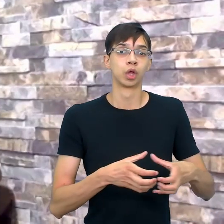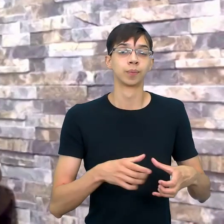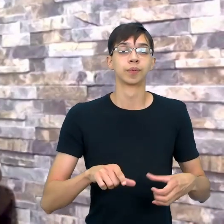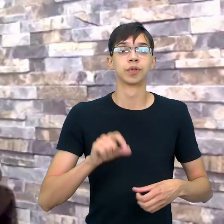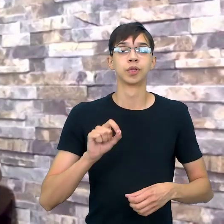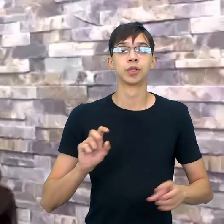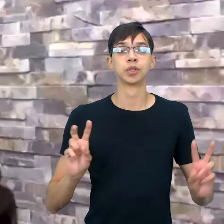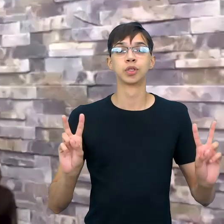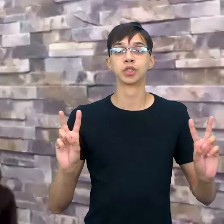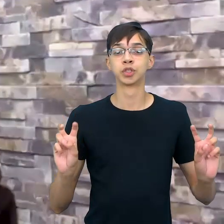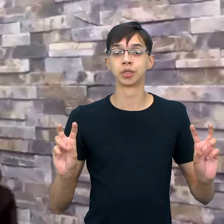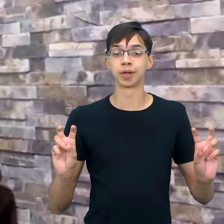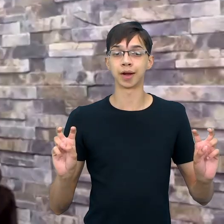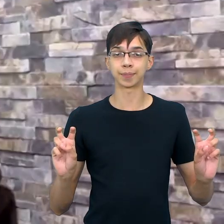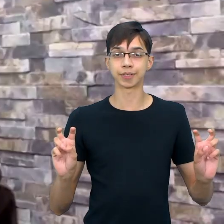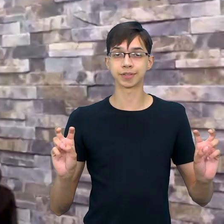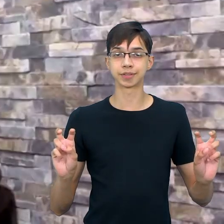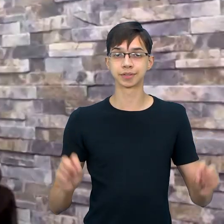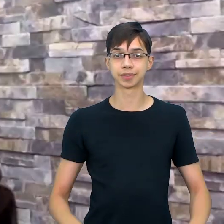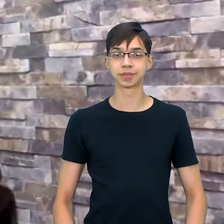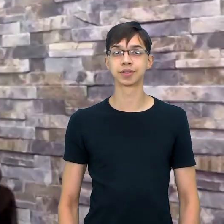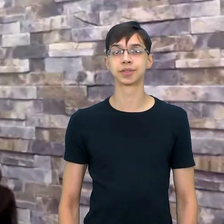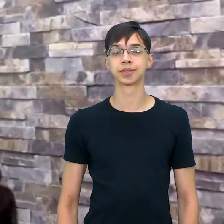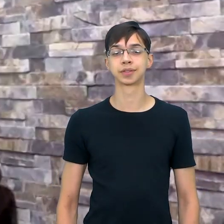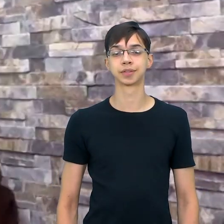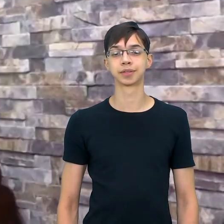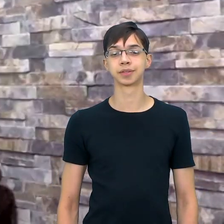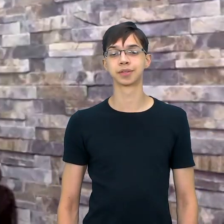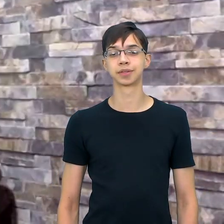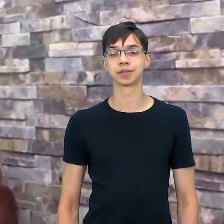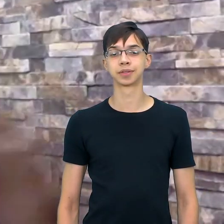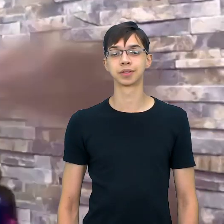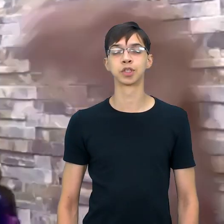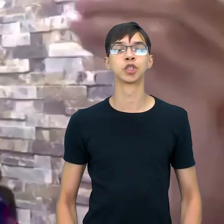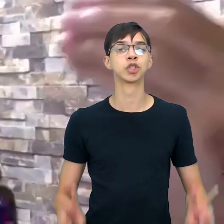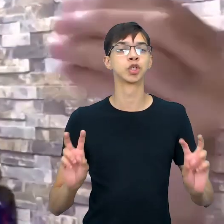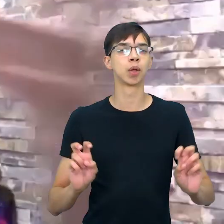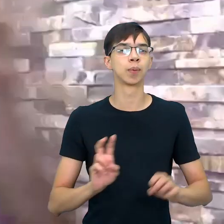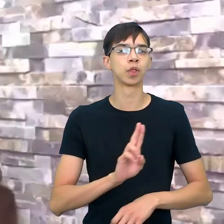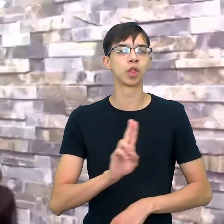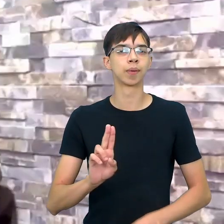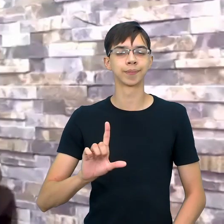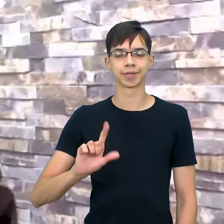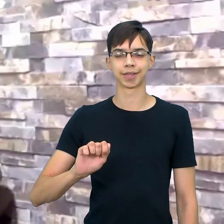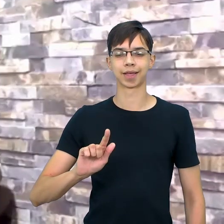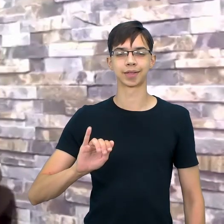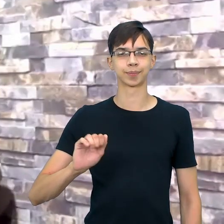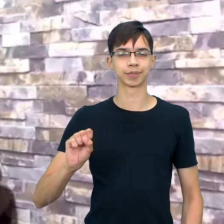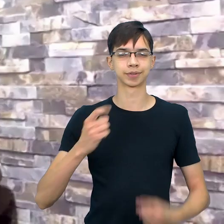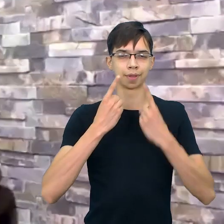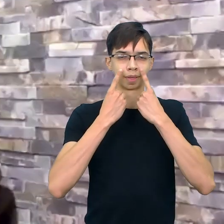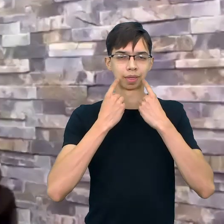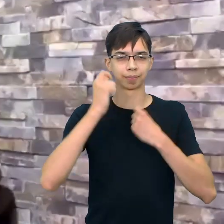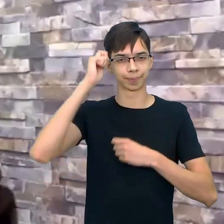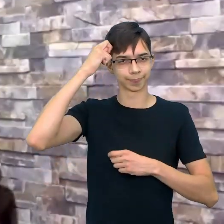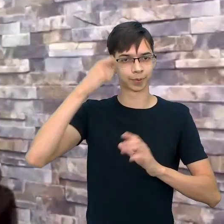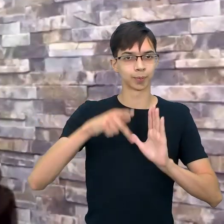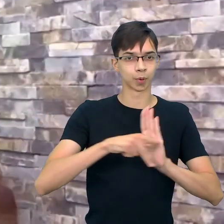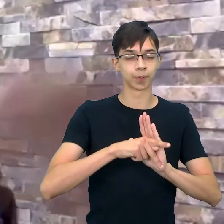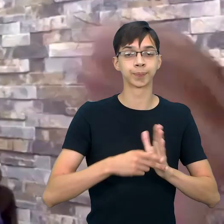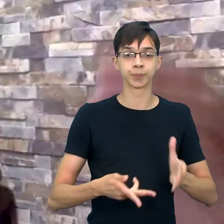de Preta. Então, nós dividimos, com o poema Lágrimas de Preta, nós dividimos eles em 3 grupos, enquanto um grupo, um subgrupo,